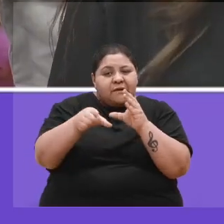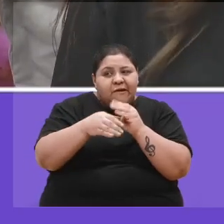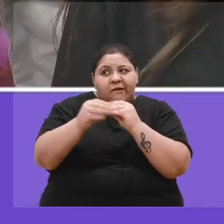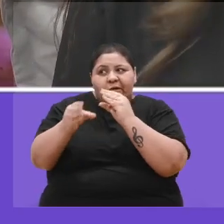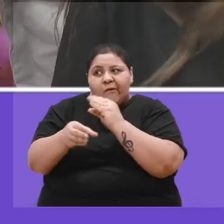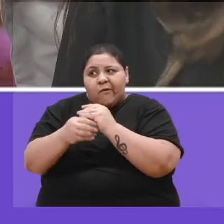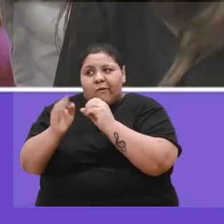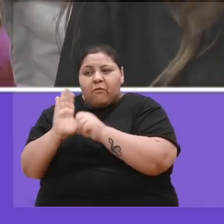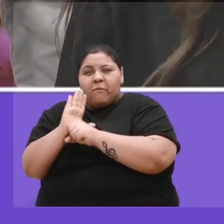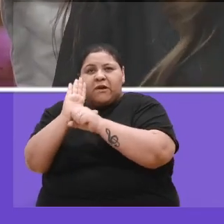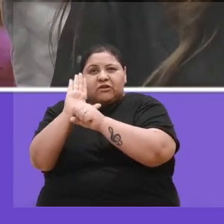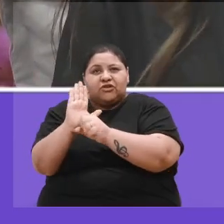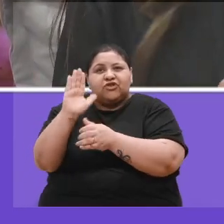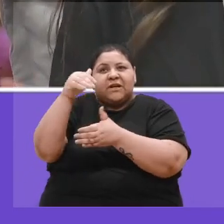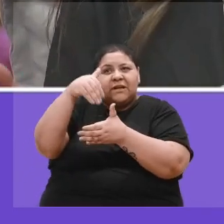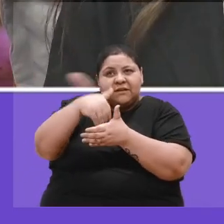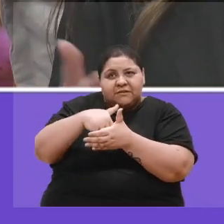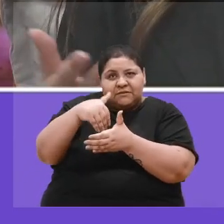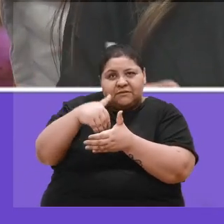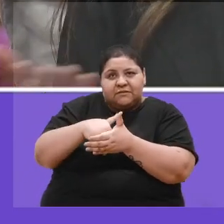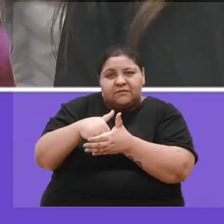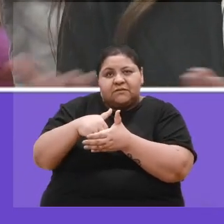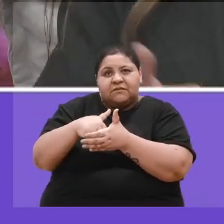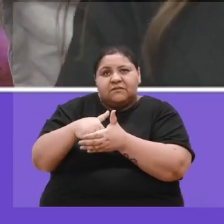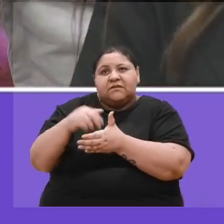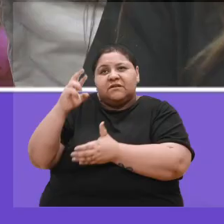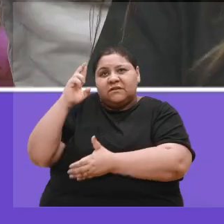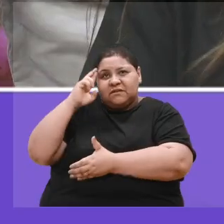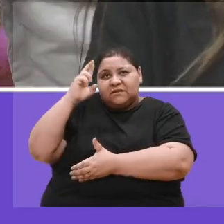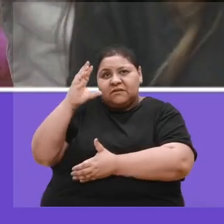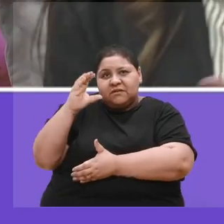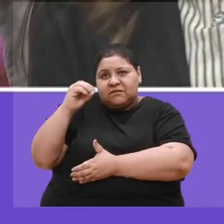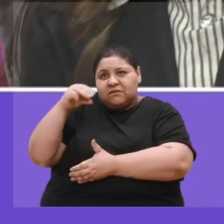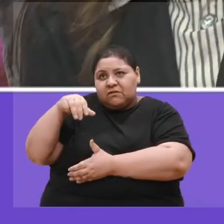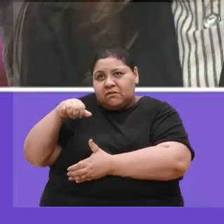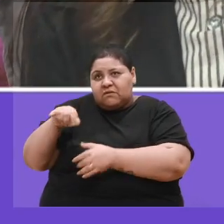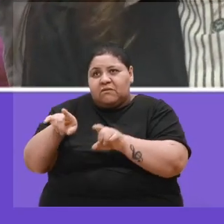para contribuir para a eleição dela, que foi, logo, ela era diretora